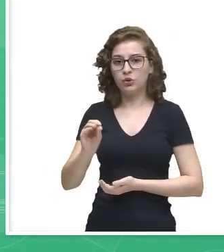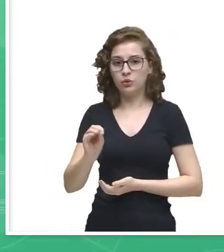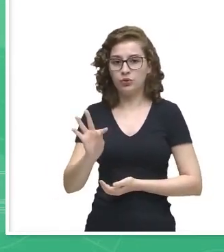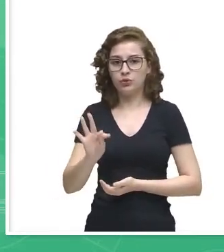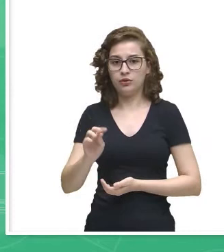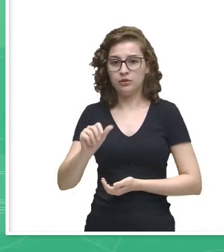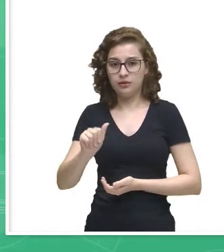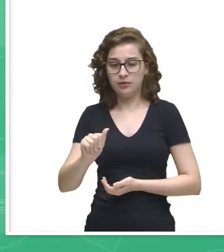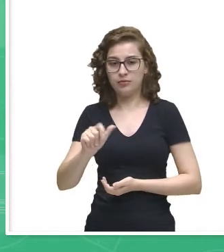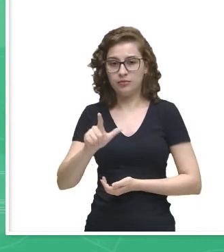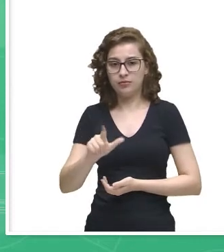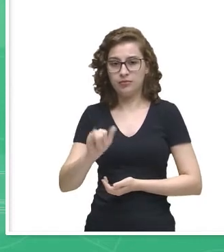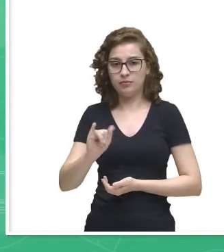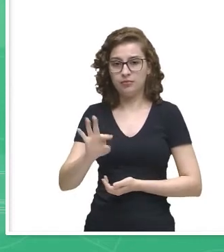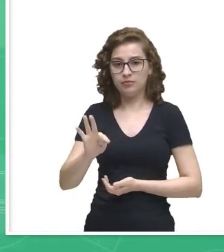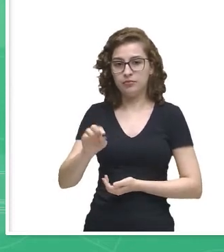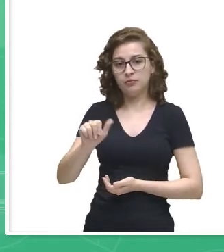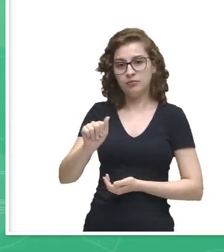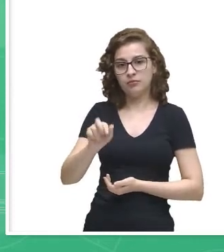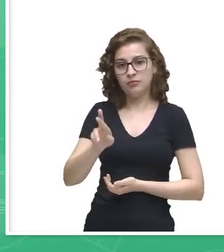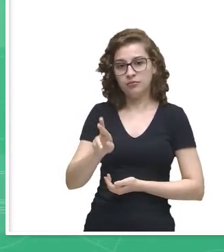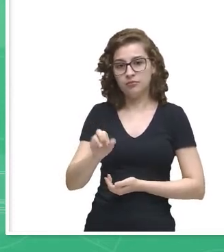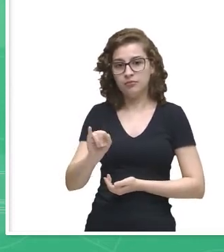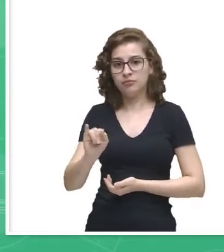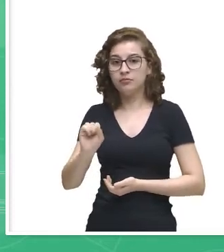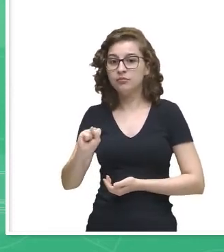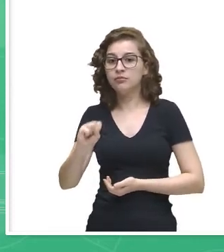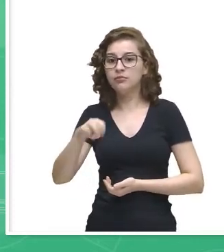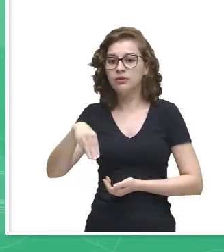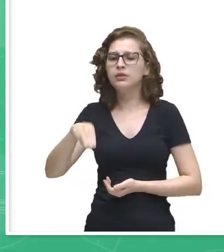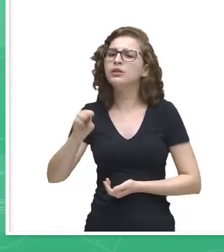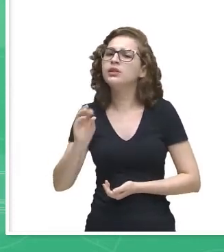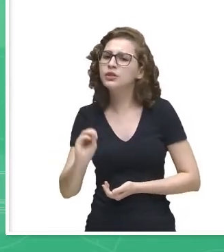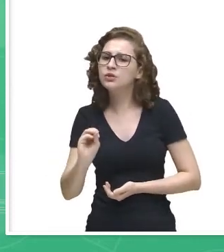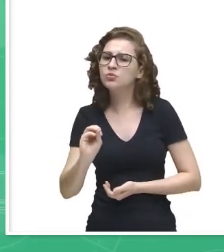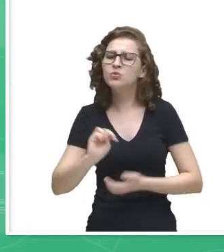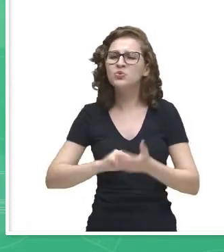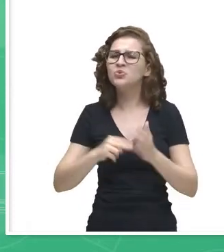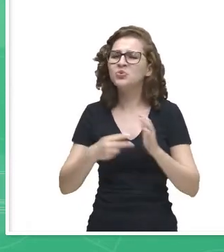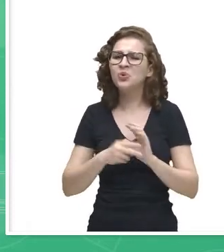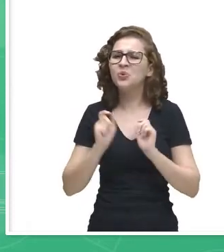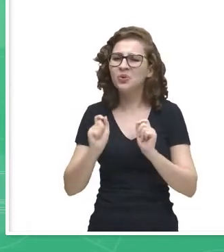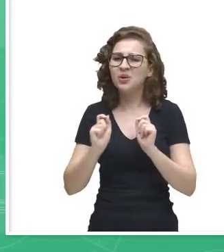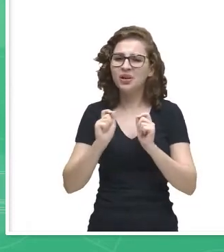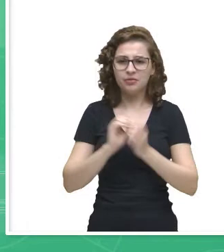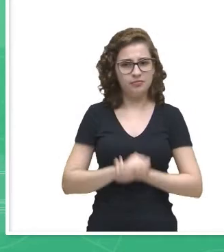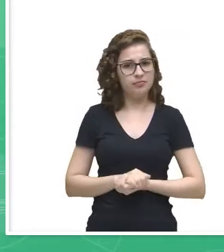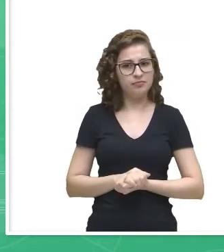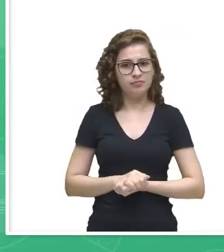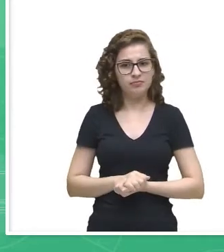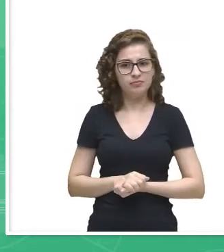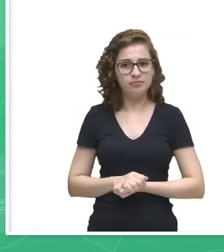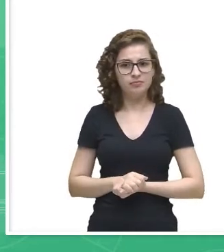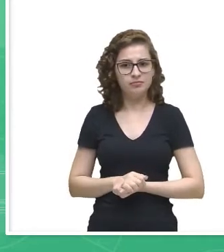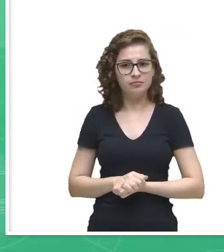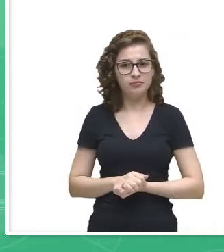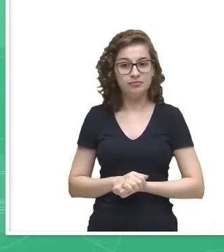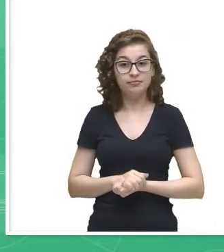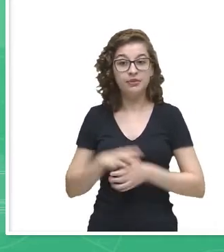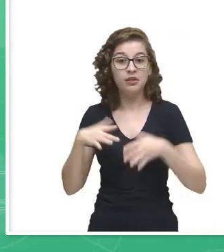totalitarismo. O que é esse totalitarismo? Espero que vocês tenham associado aí a imagem